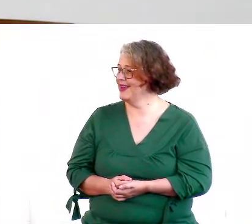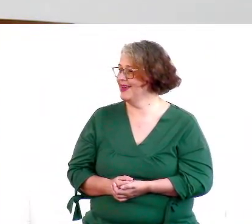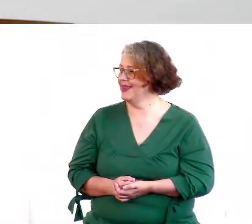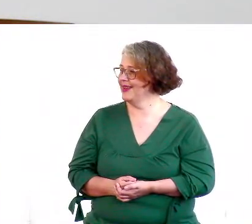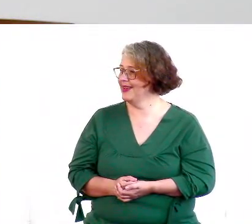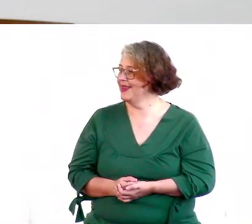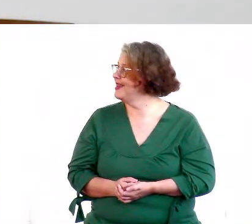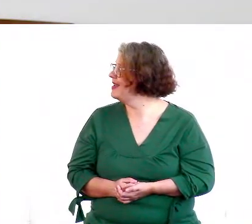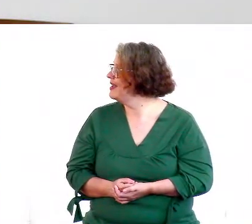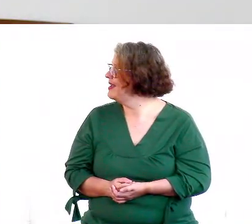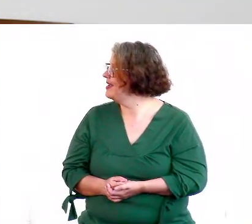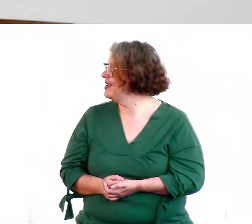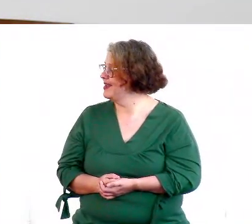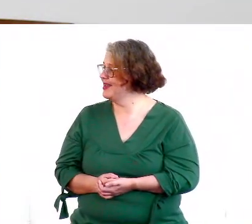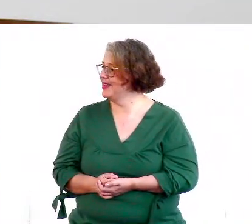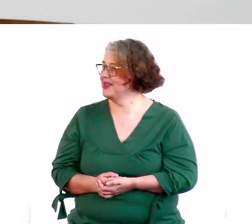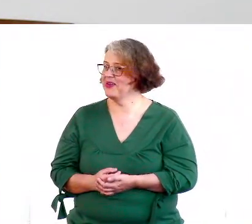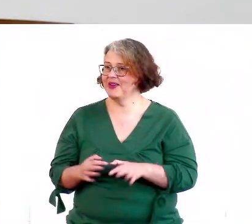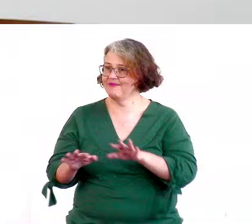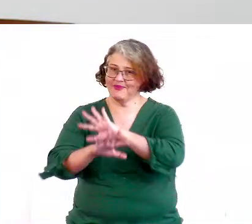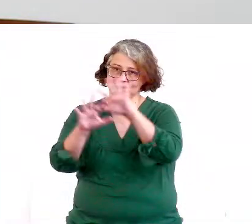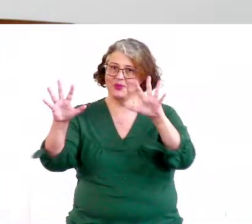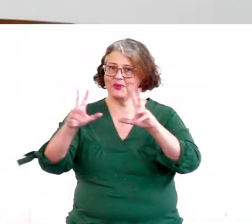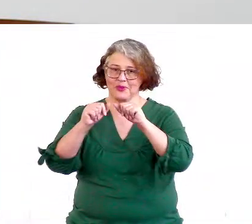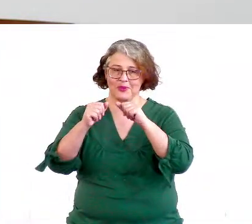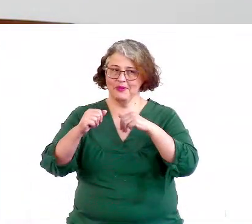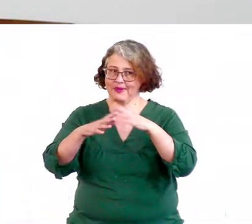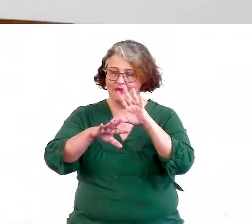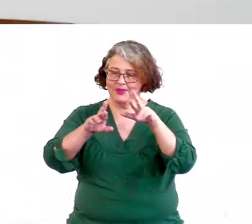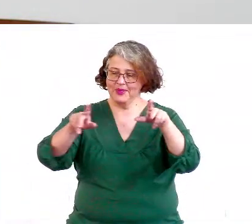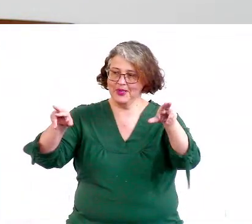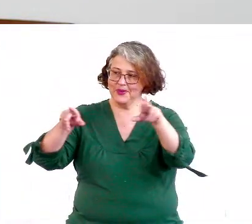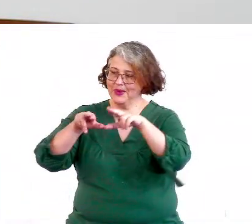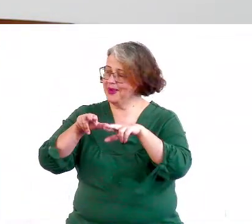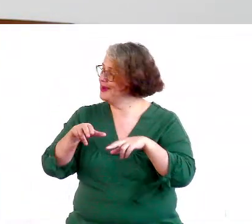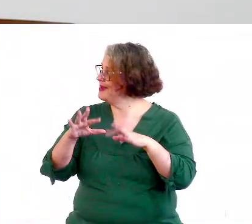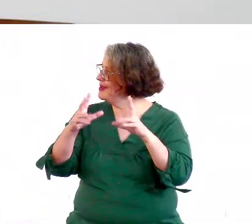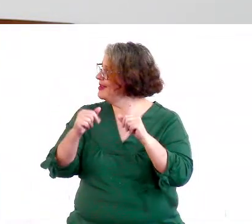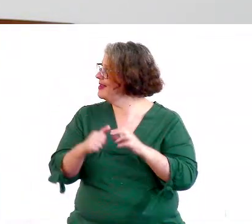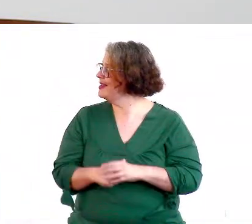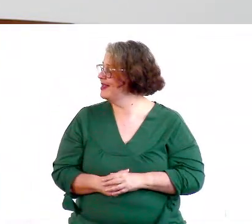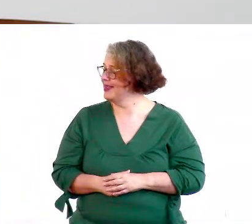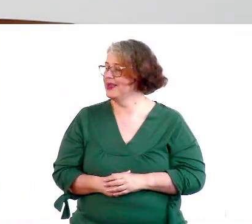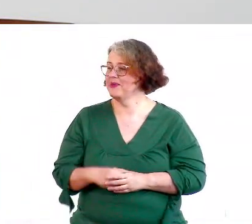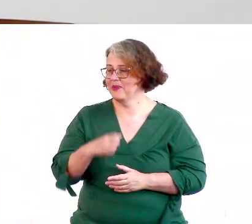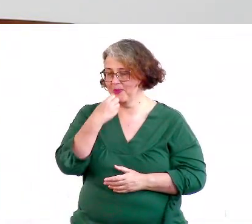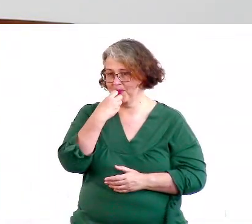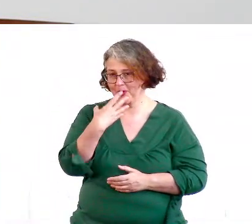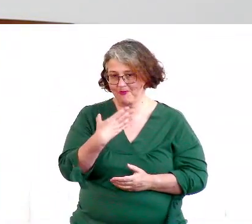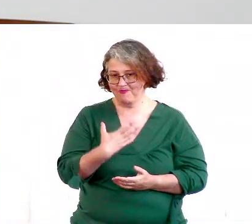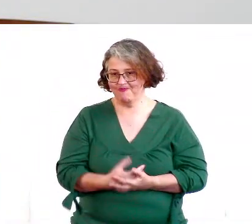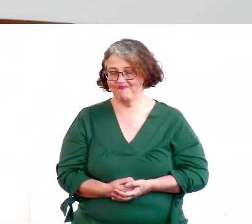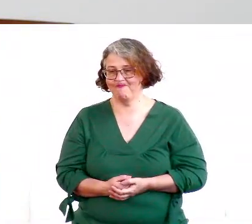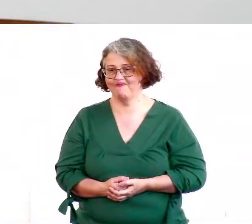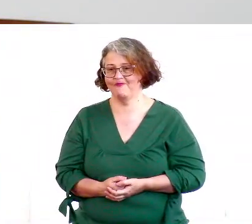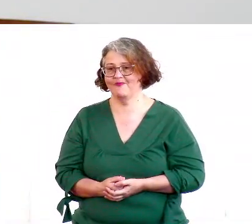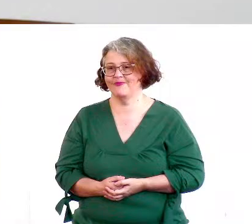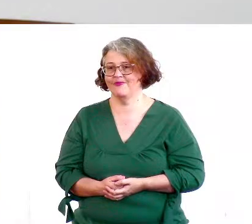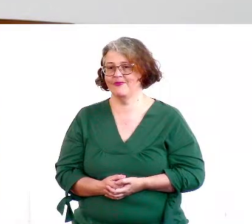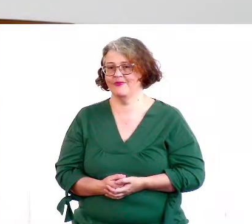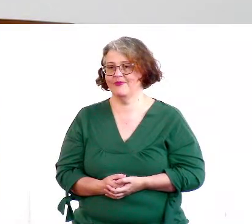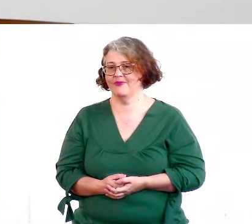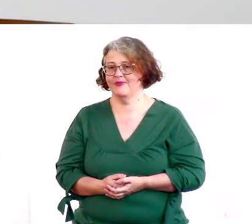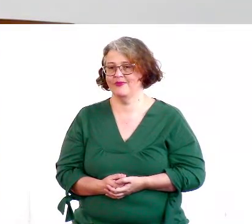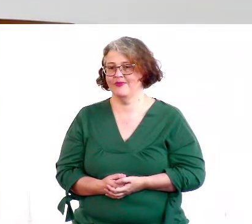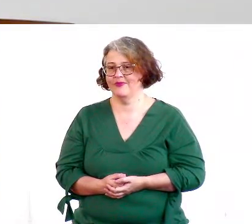atrás, veja, tudo igual, né? E com alegria recebemos assim, que bom, muito bem. Já sabem que tem